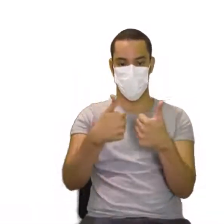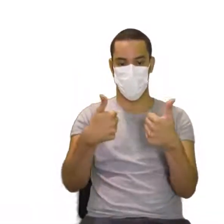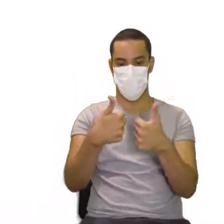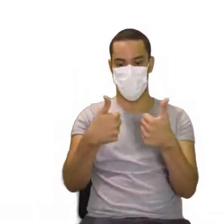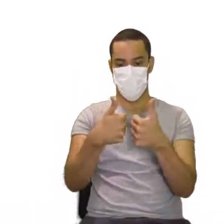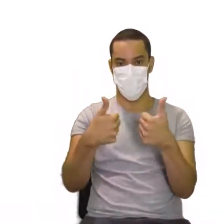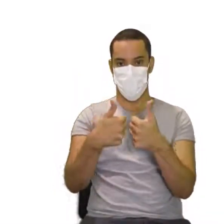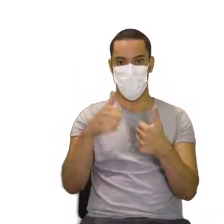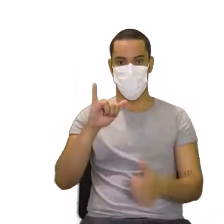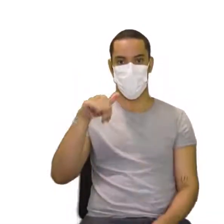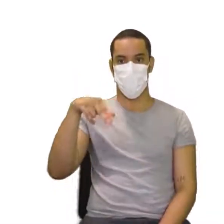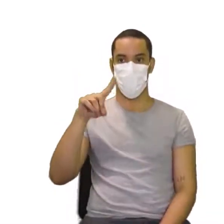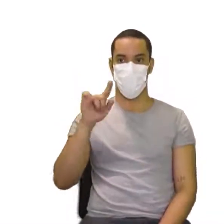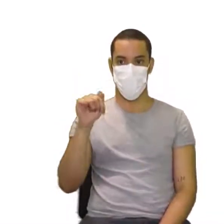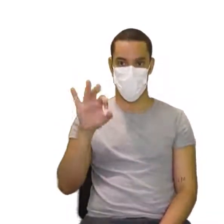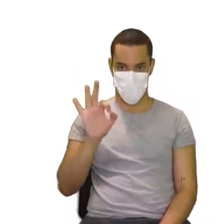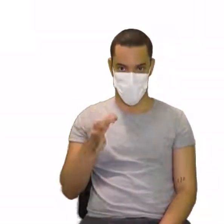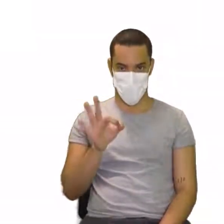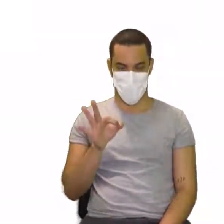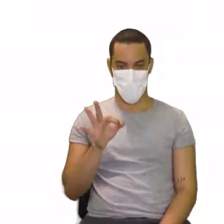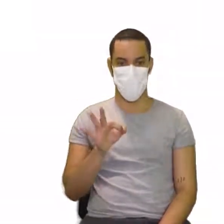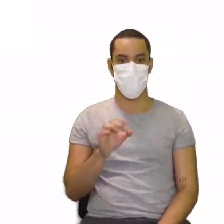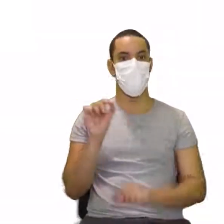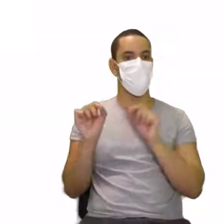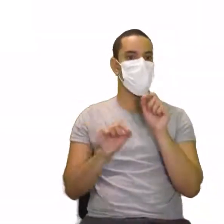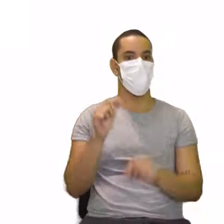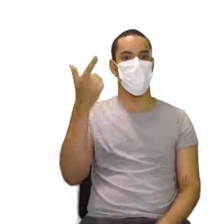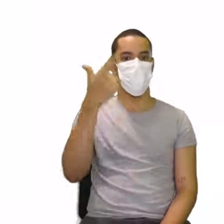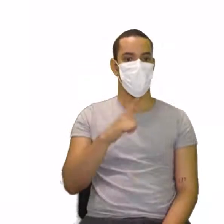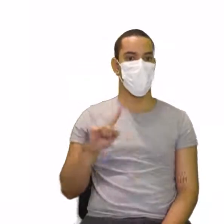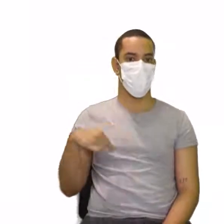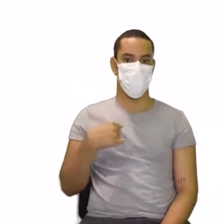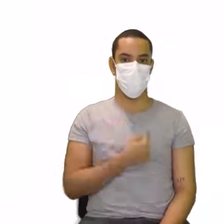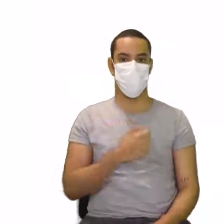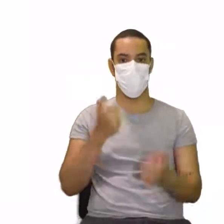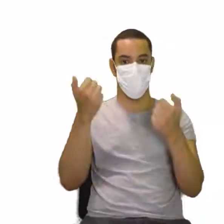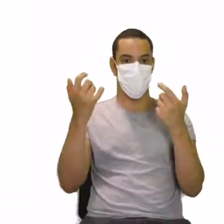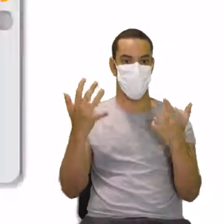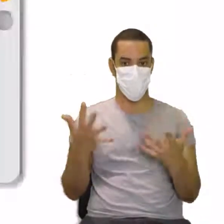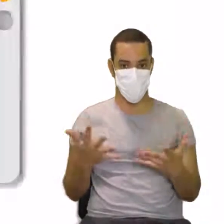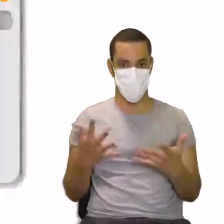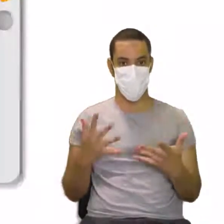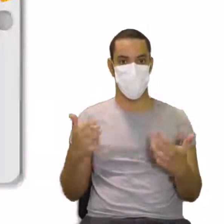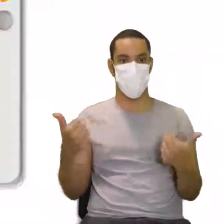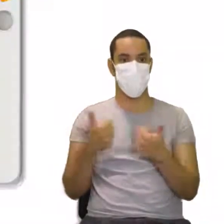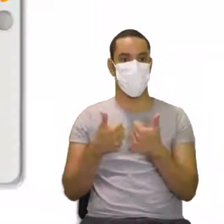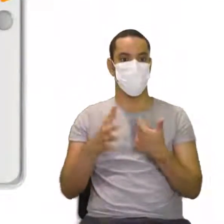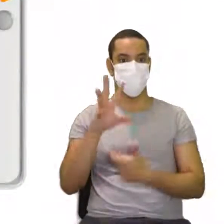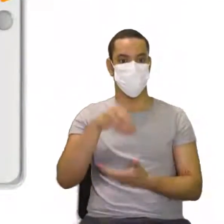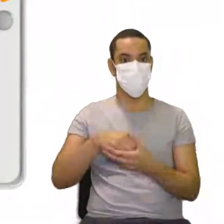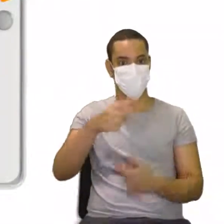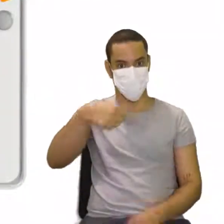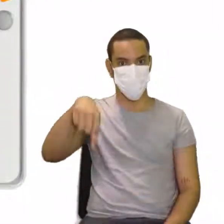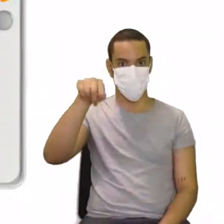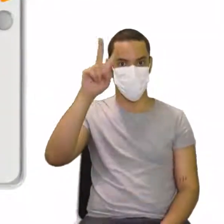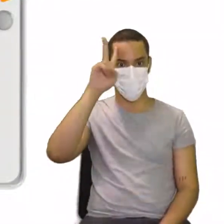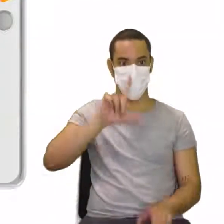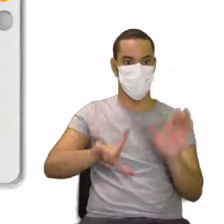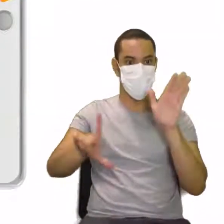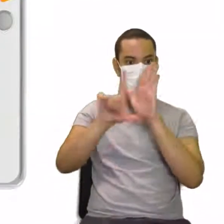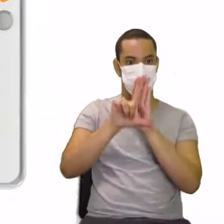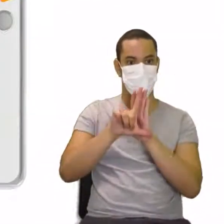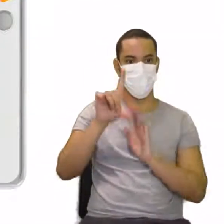aqui. Galerinha, o que que nós vimos mais quando falamos de indução eletromagnética? Quem lembra dele?